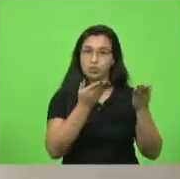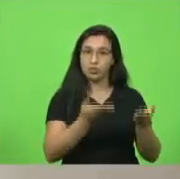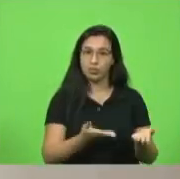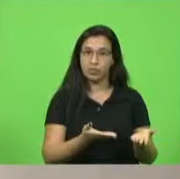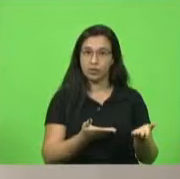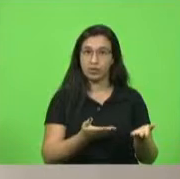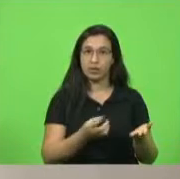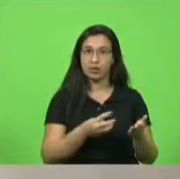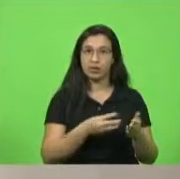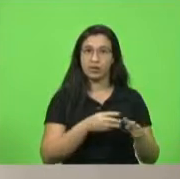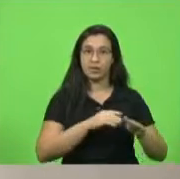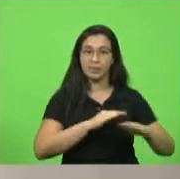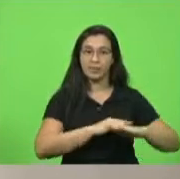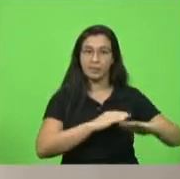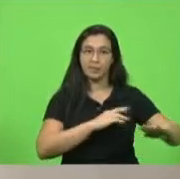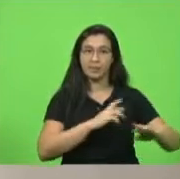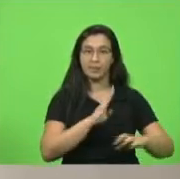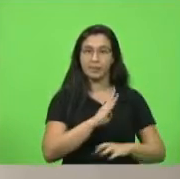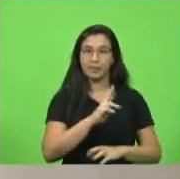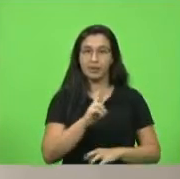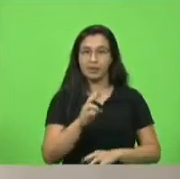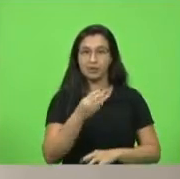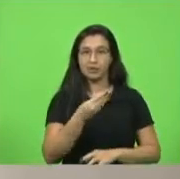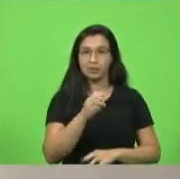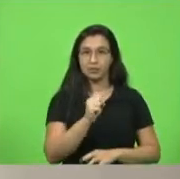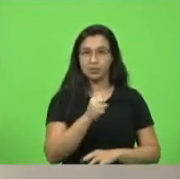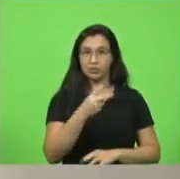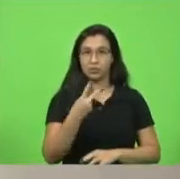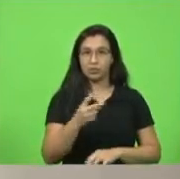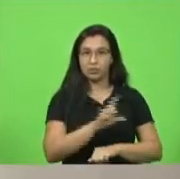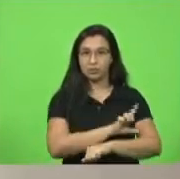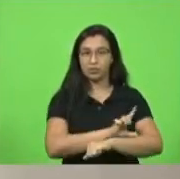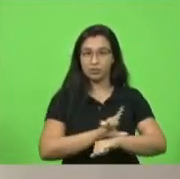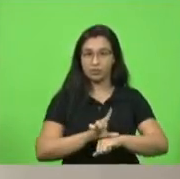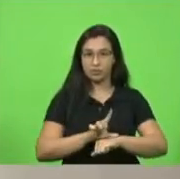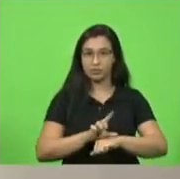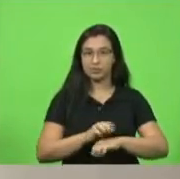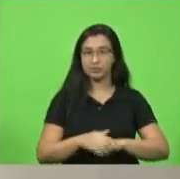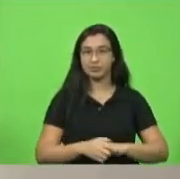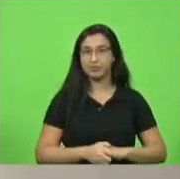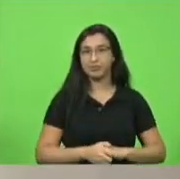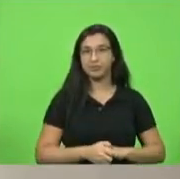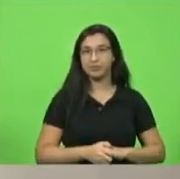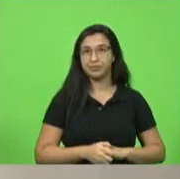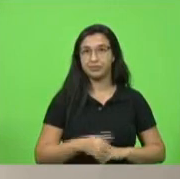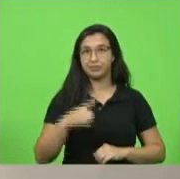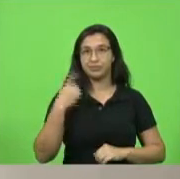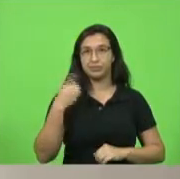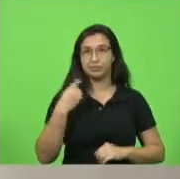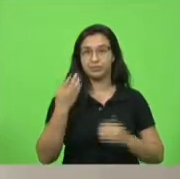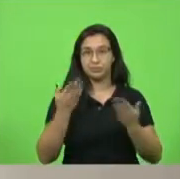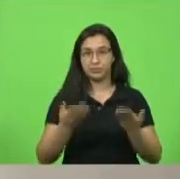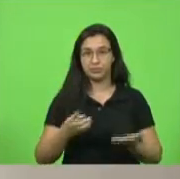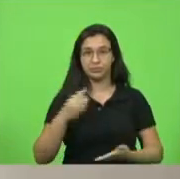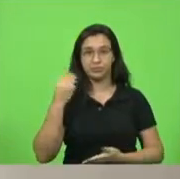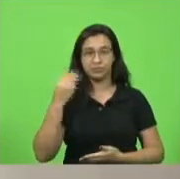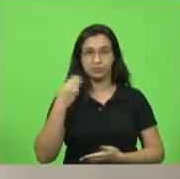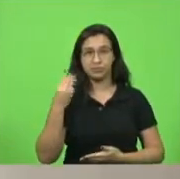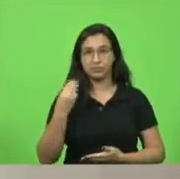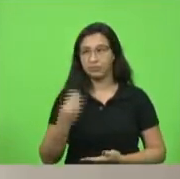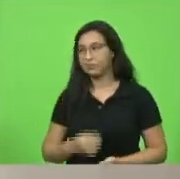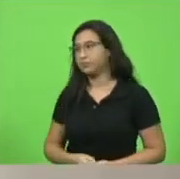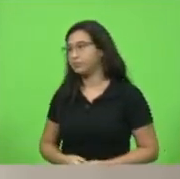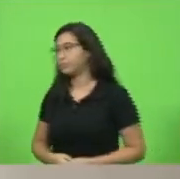terceira faixa da BR-282, trecho compreendido entre os municípios de Laje e Bocaina do Sul, em discussão. Com a palavra, deputado Márcio